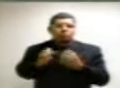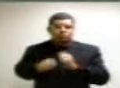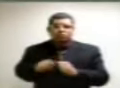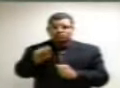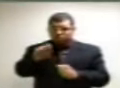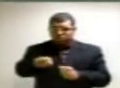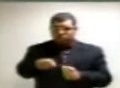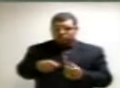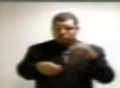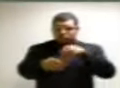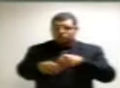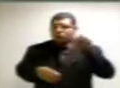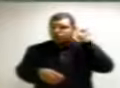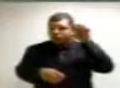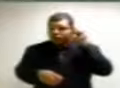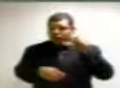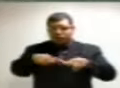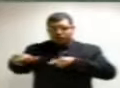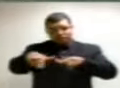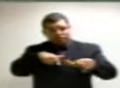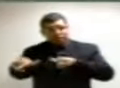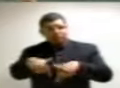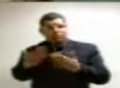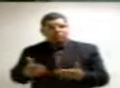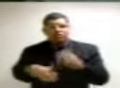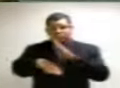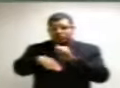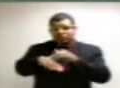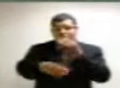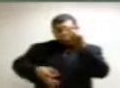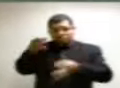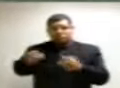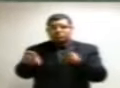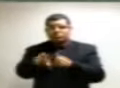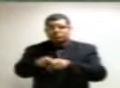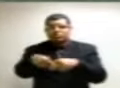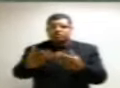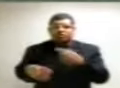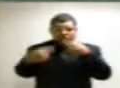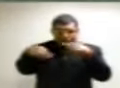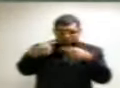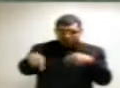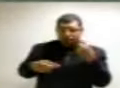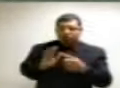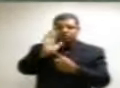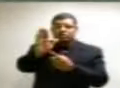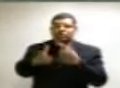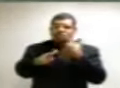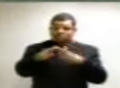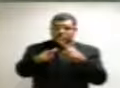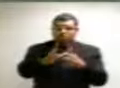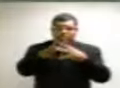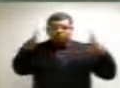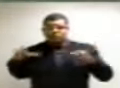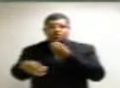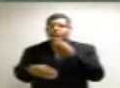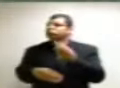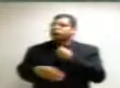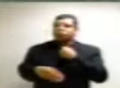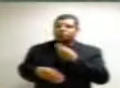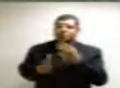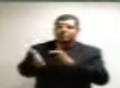gente possa, inclusive, ouvir os servidores e chamar o tribunal também para dialogar com a gente e mostrar essa situação. Nós